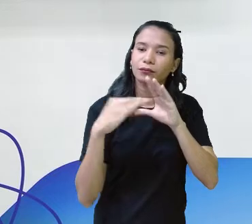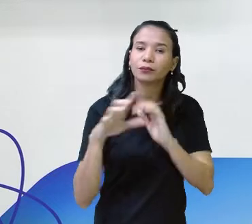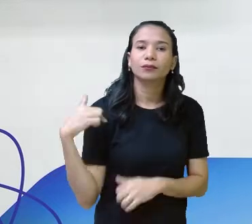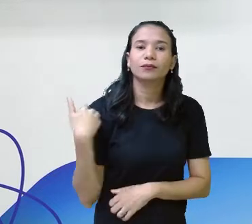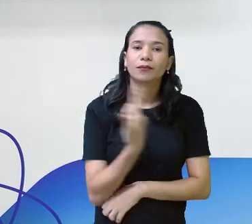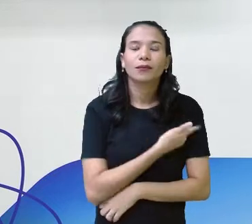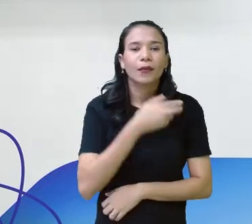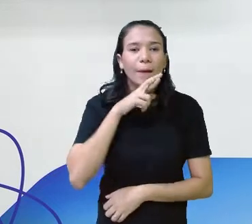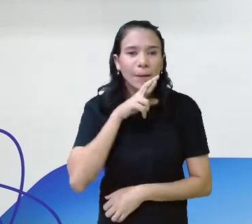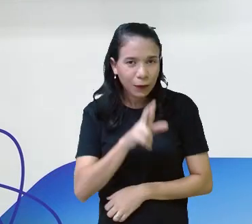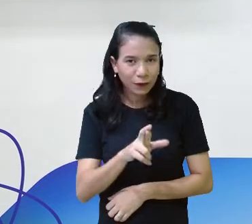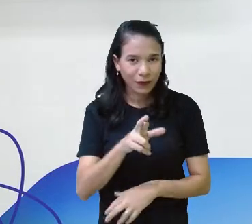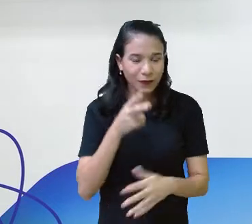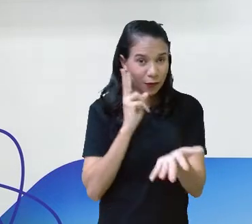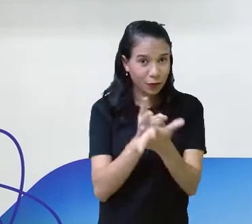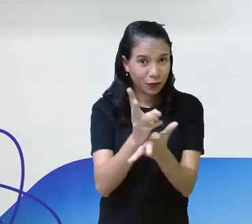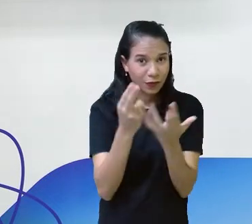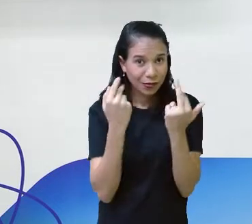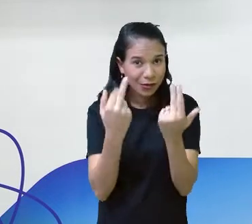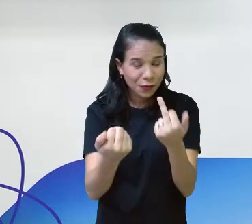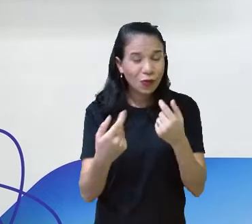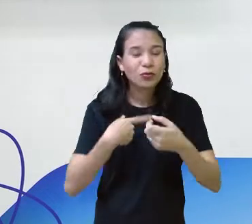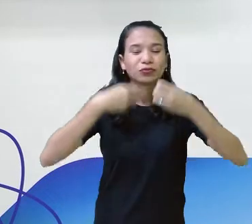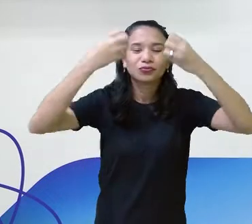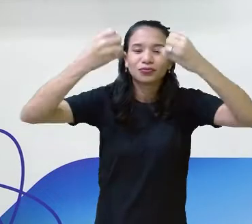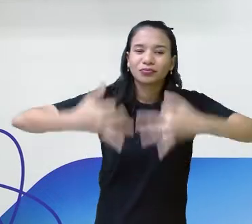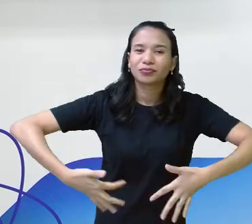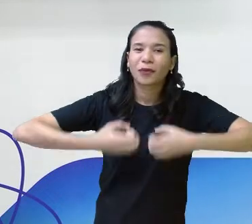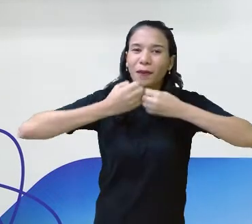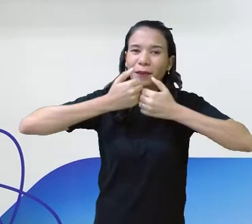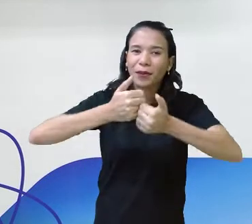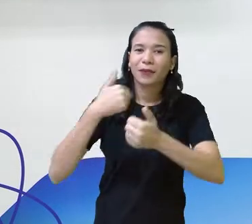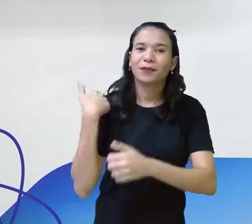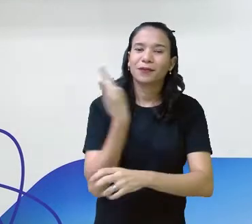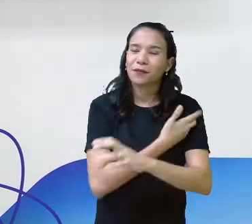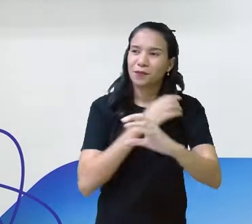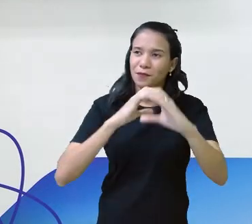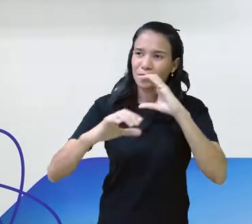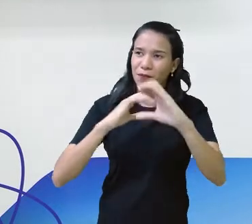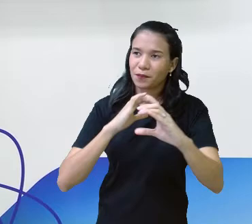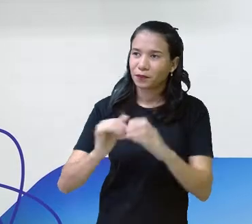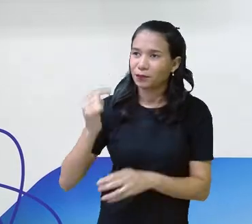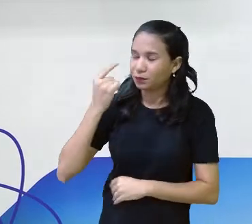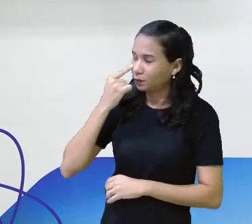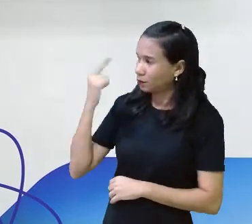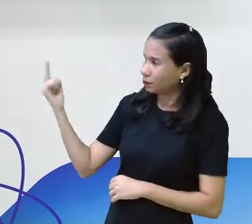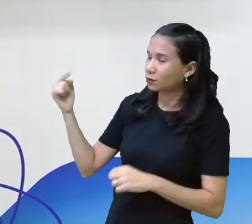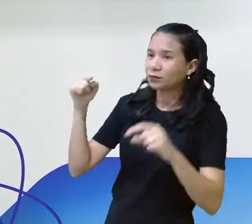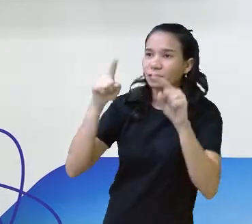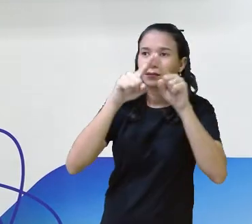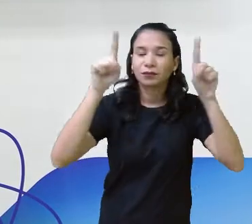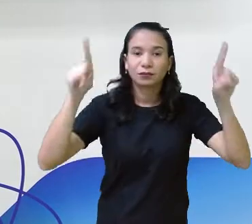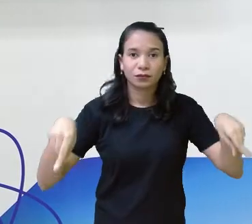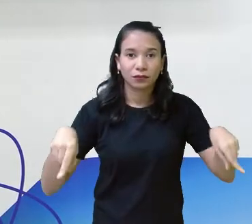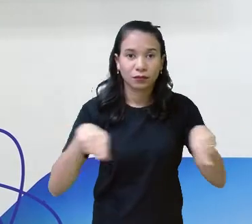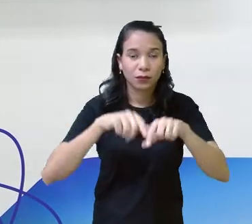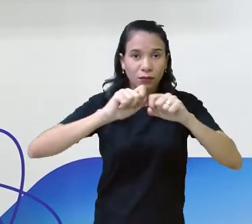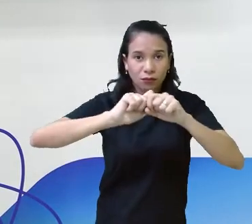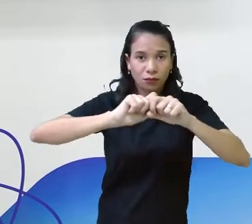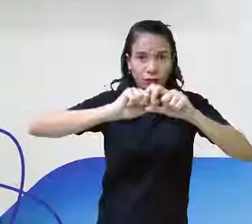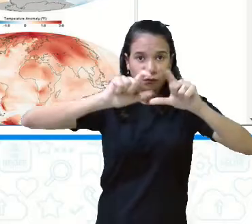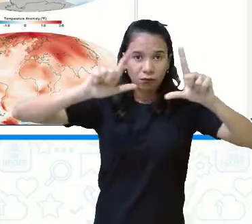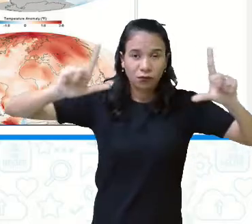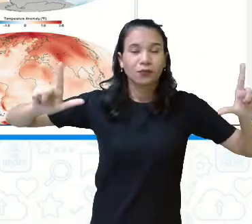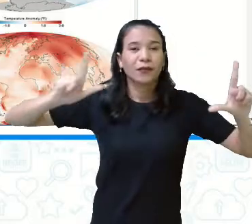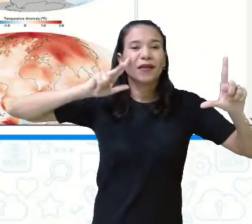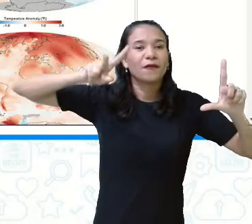aqui respondendo. Mas que continue assim, tudo fluindo bem para a gente se comunicar. Essa tela que vocês vão ver, ela vai ficar um pouquinho maior agora, para que